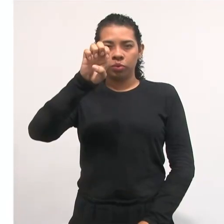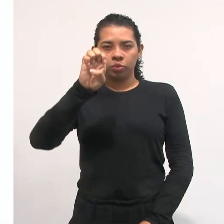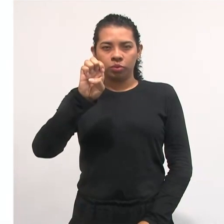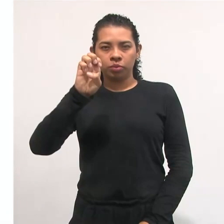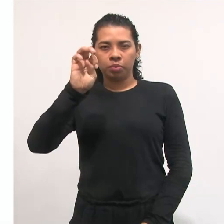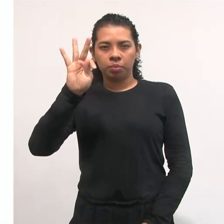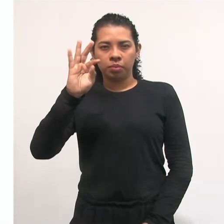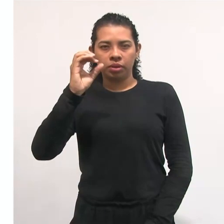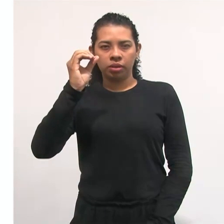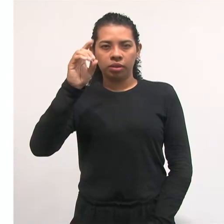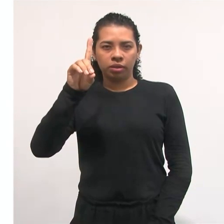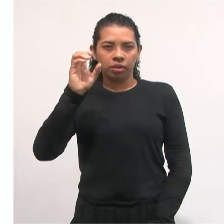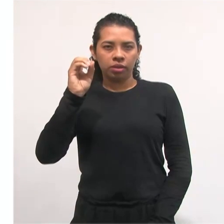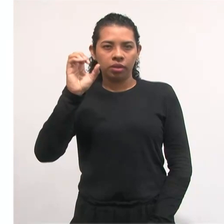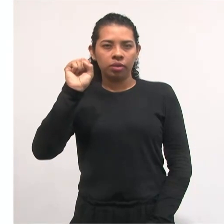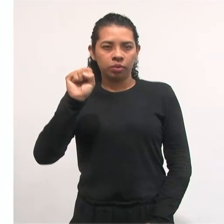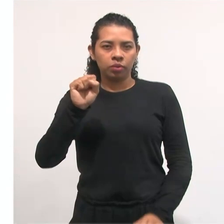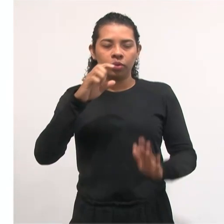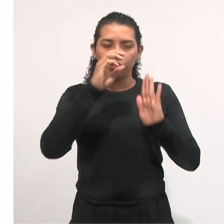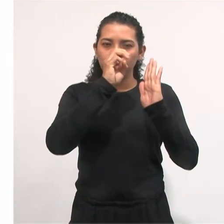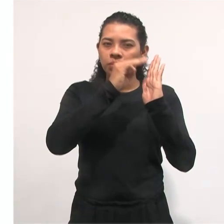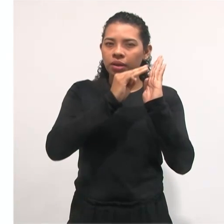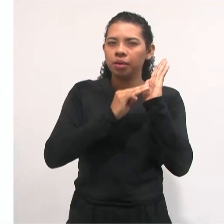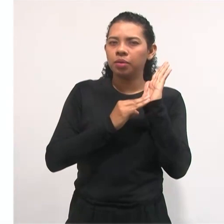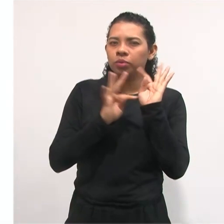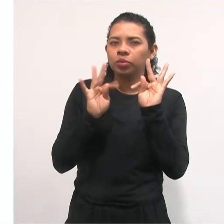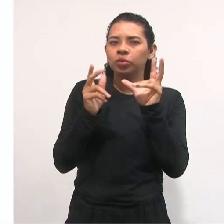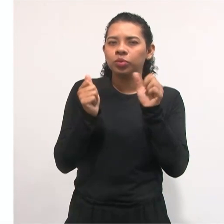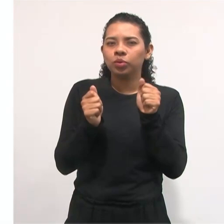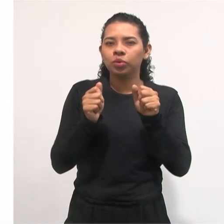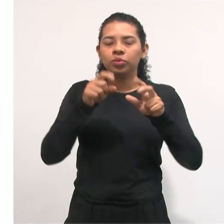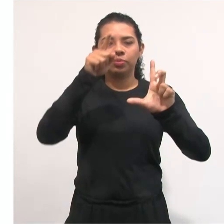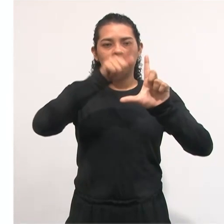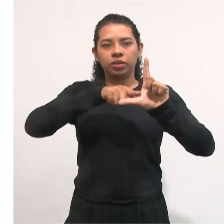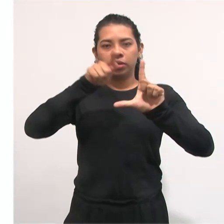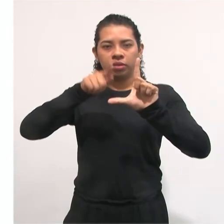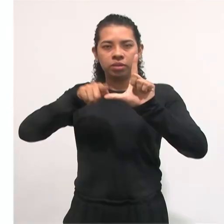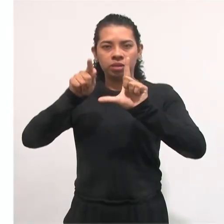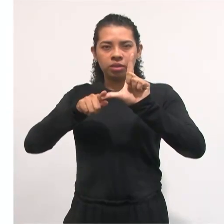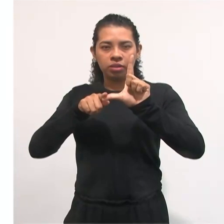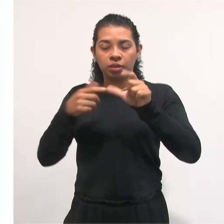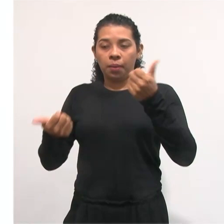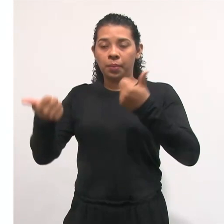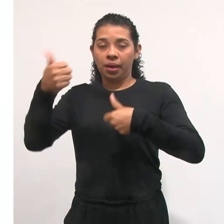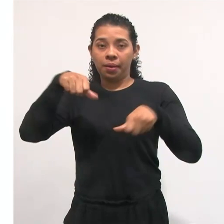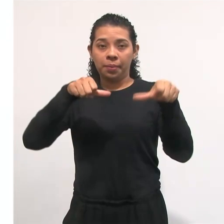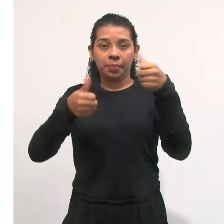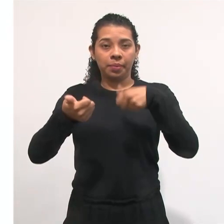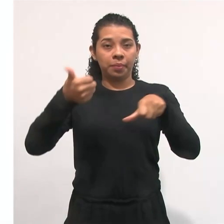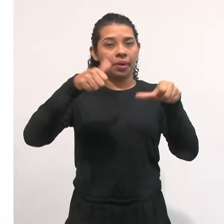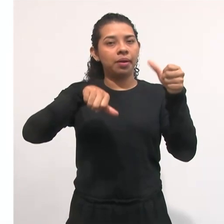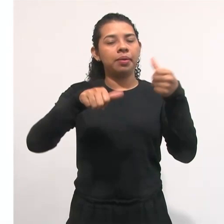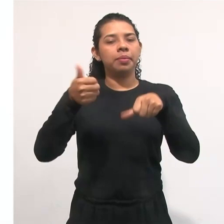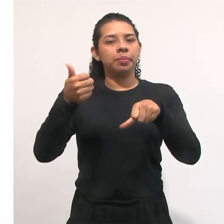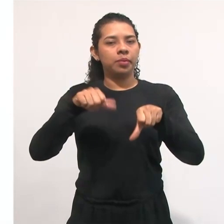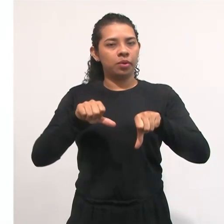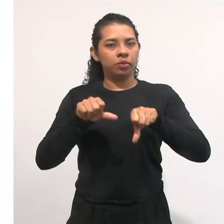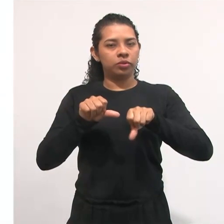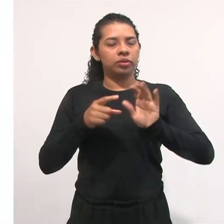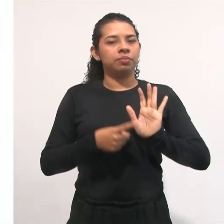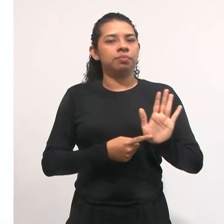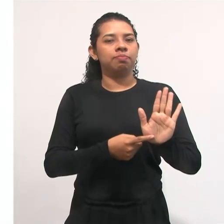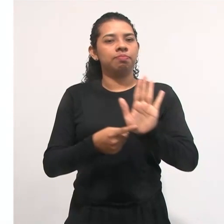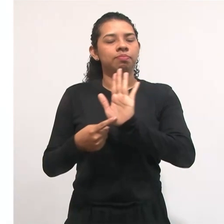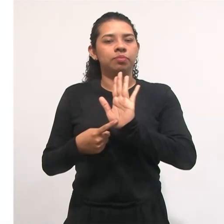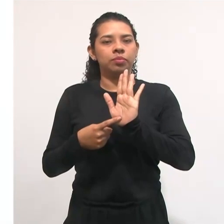e exemplificar a diferença entre população e amostra, identificar e utilizar a